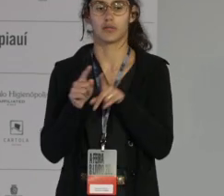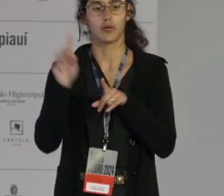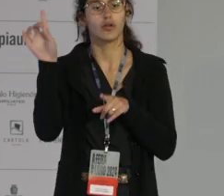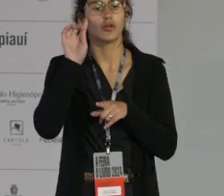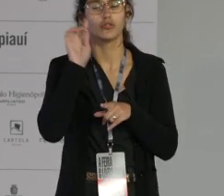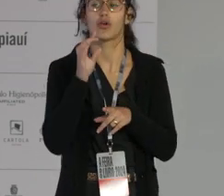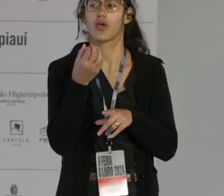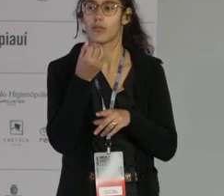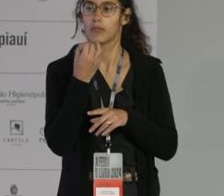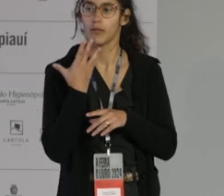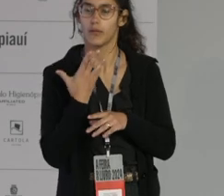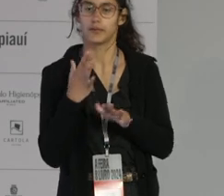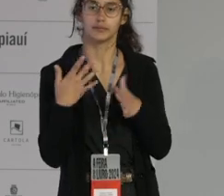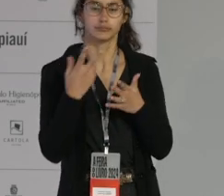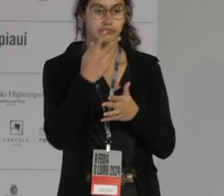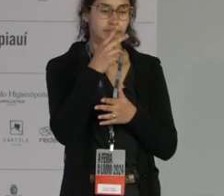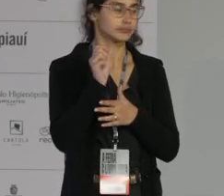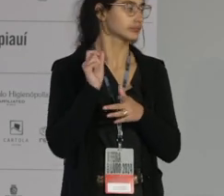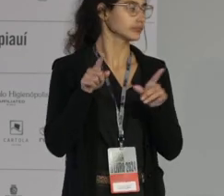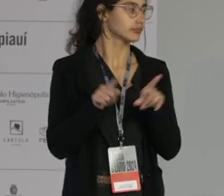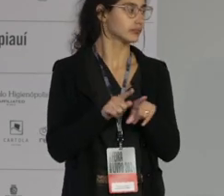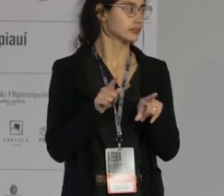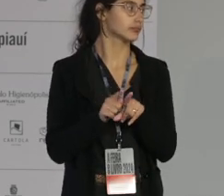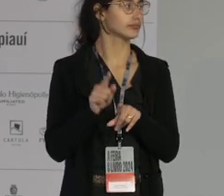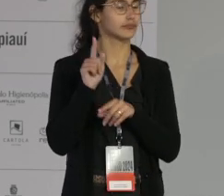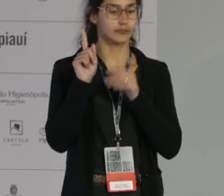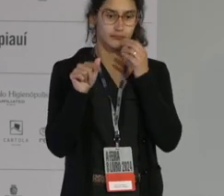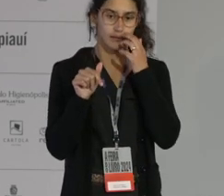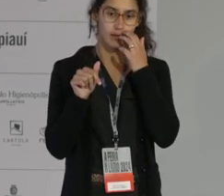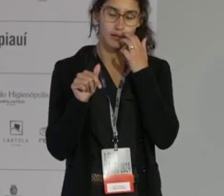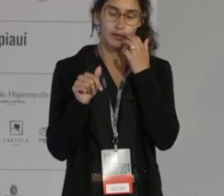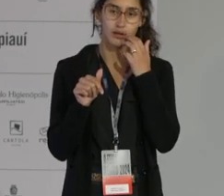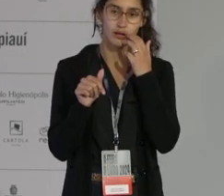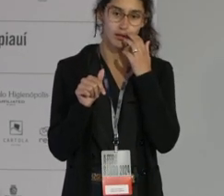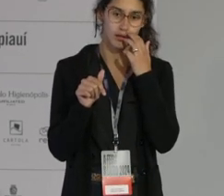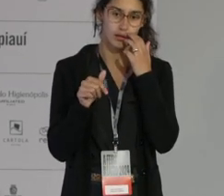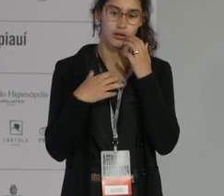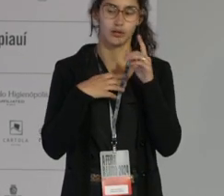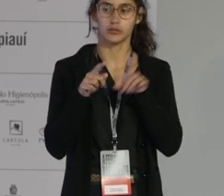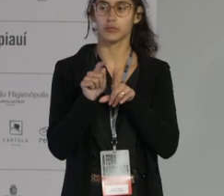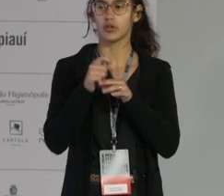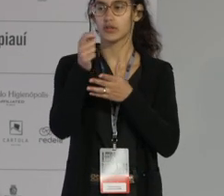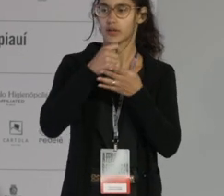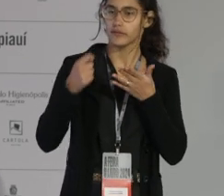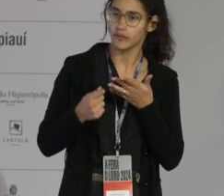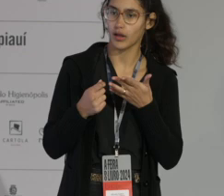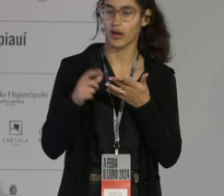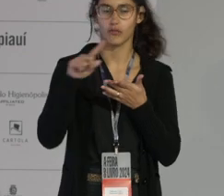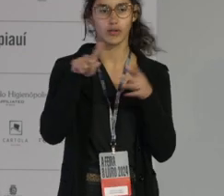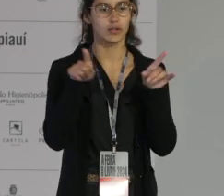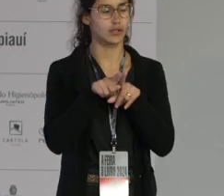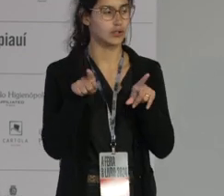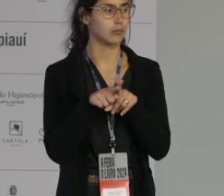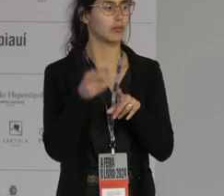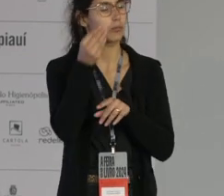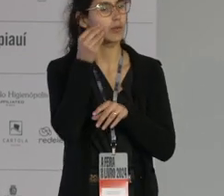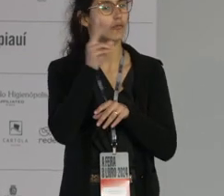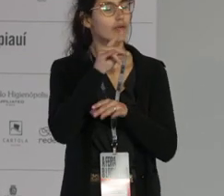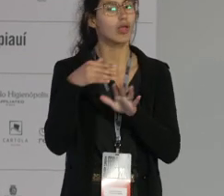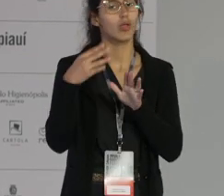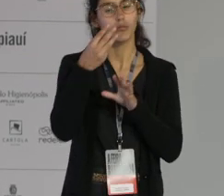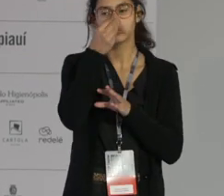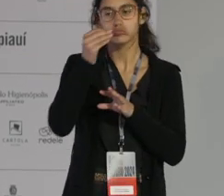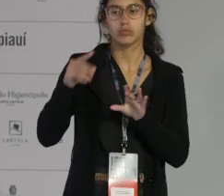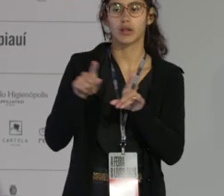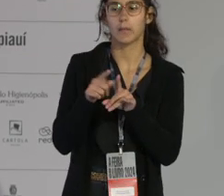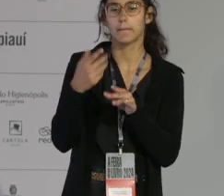que é bom. Então eu acho que é isso também muito. É um pouco essa coisa de escrever. Você também vai deixando de lado,